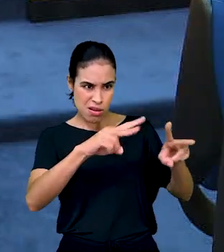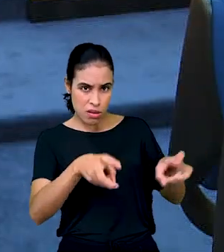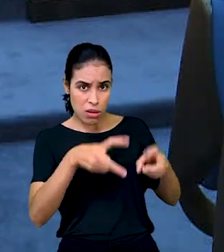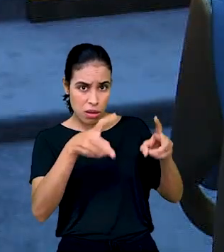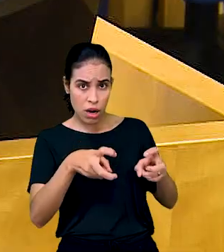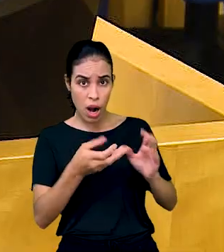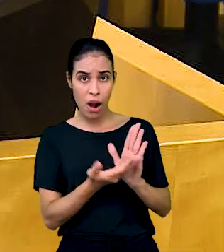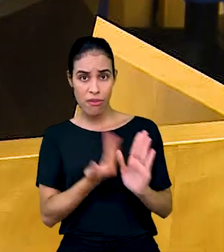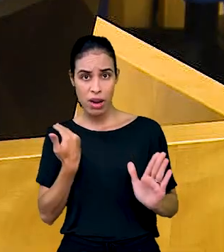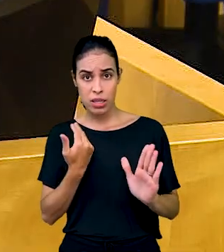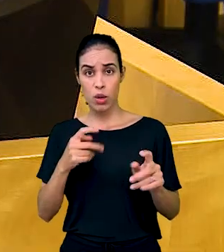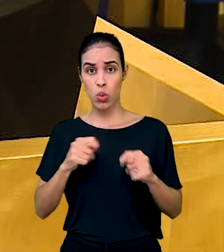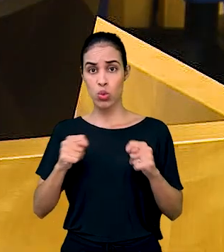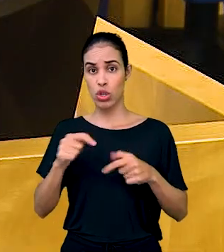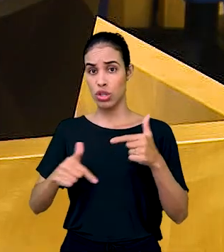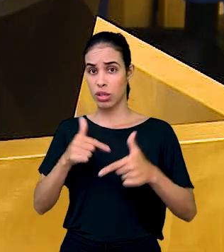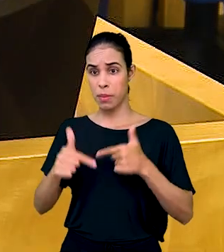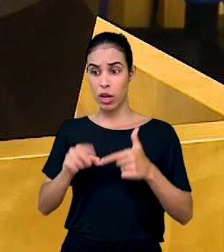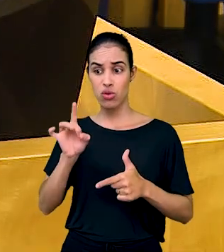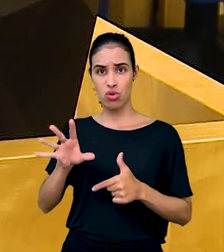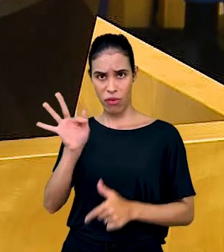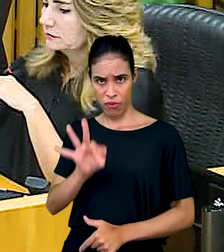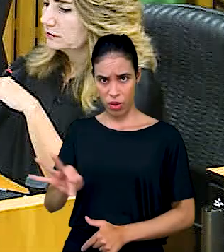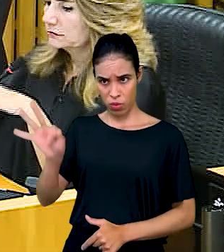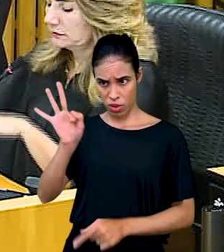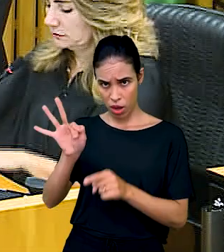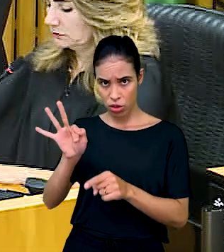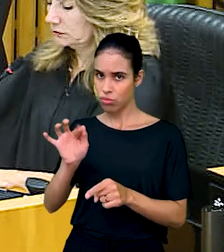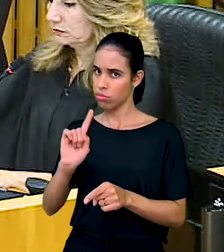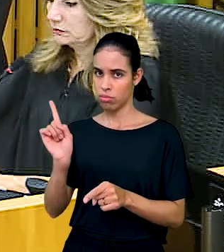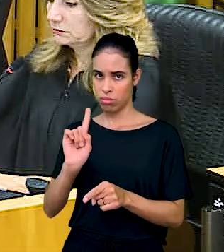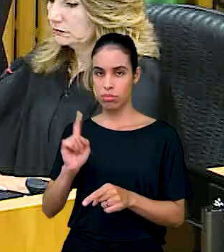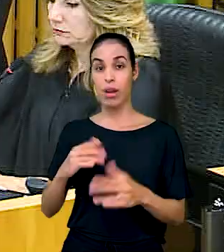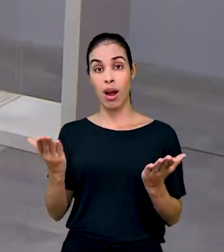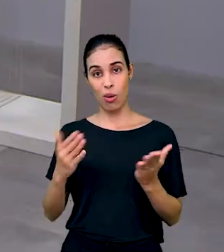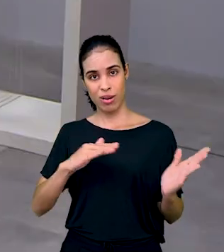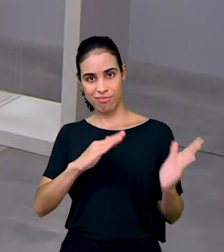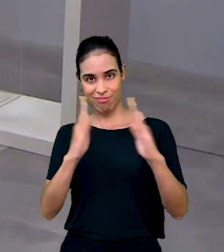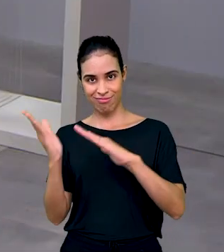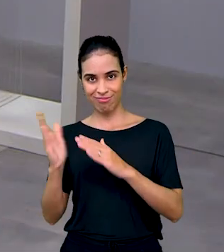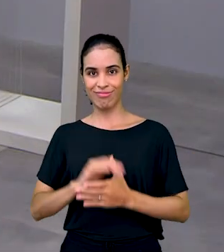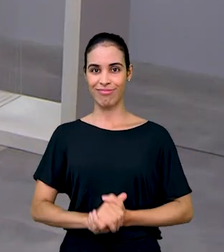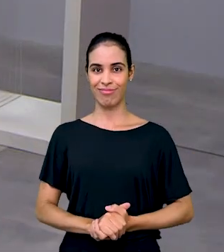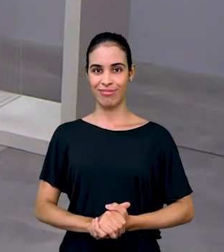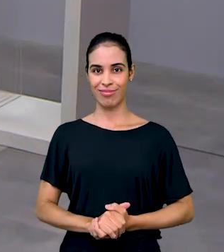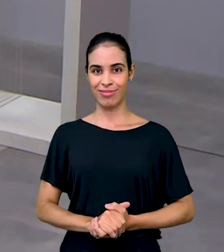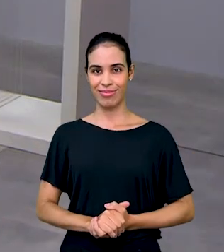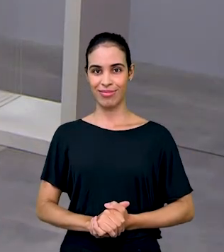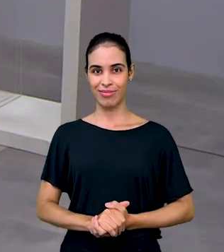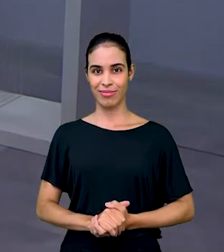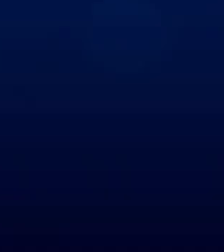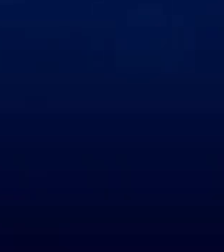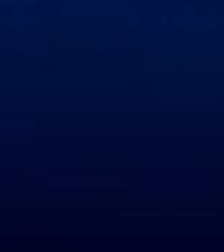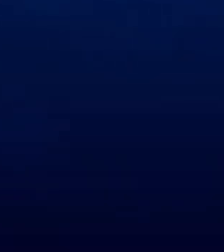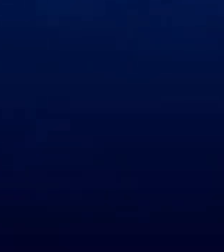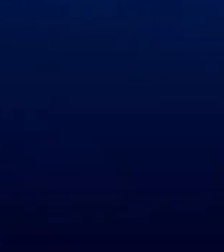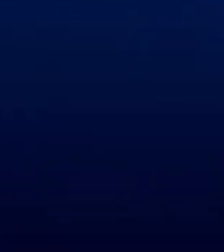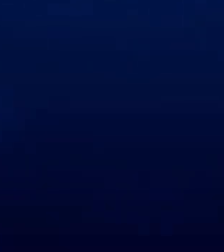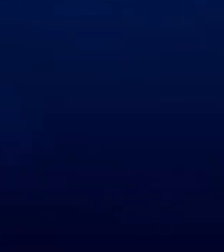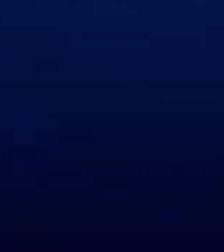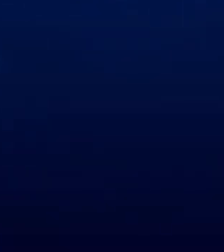Mineradora não pode afastar controle de jornada apenas para empregados com nível superior. O Revista TST está no ar.